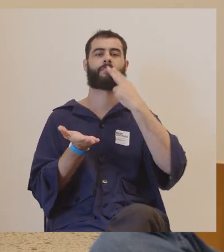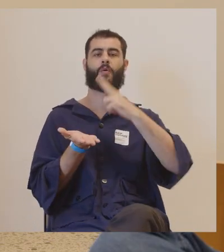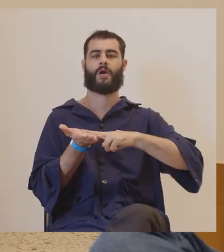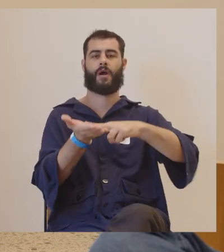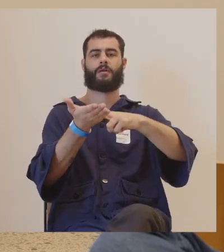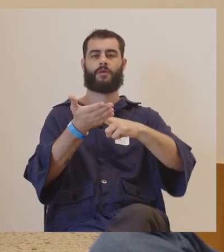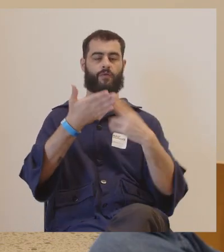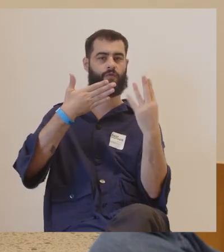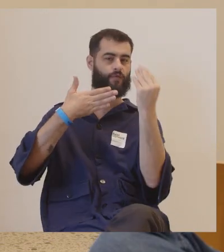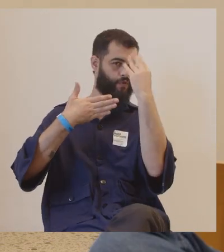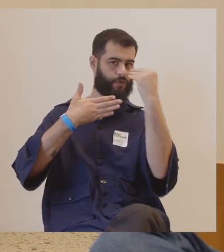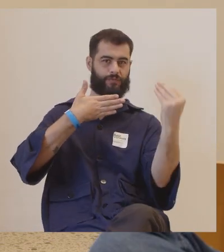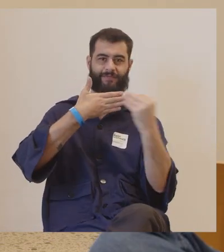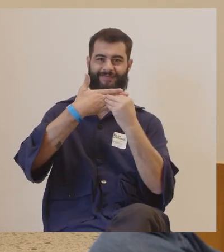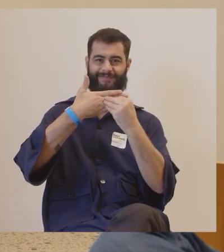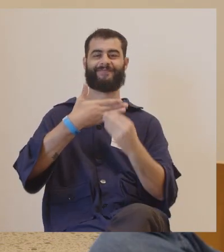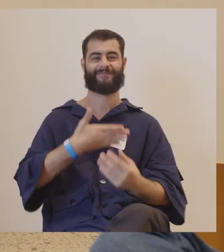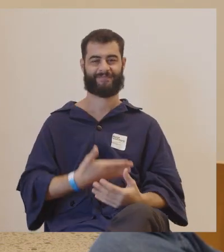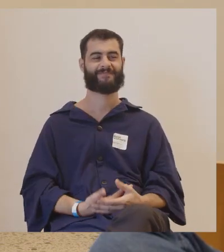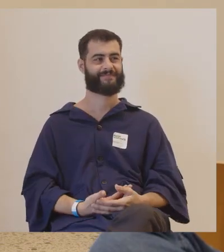Né?